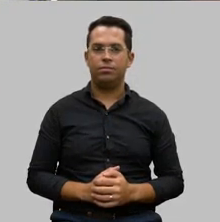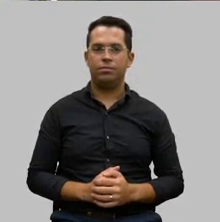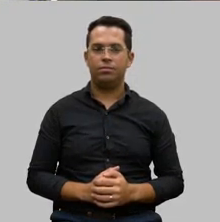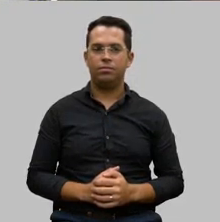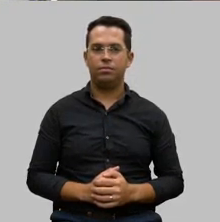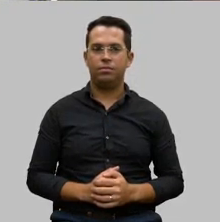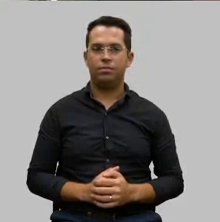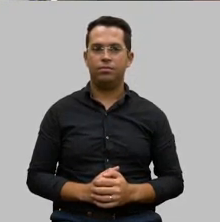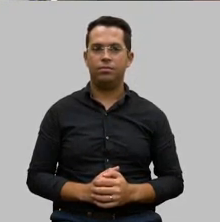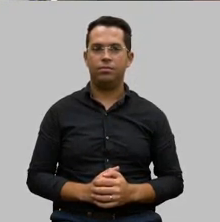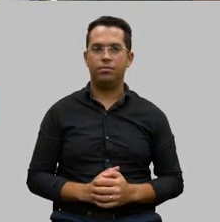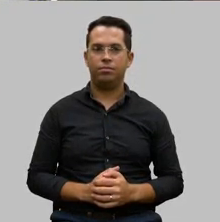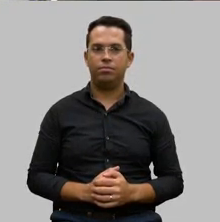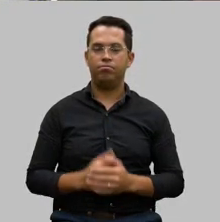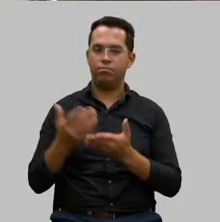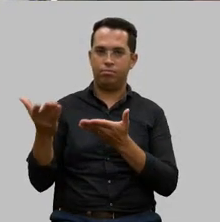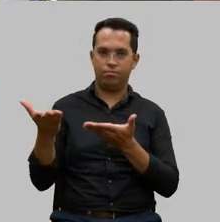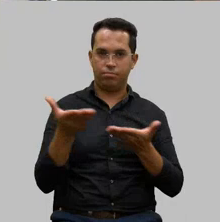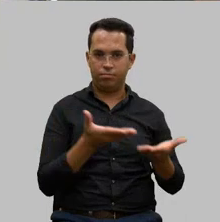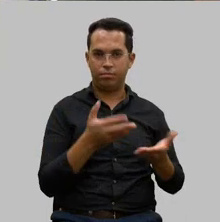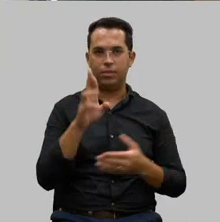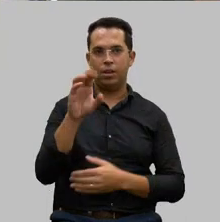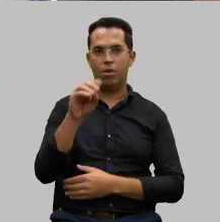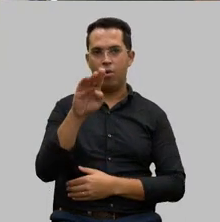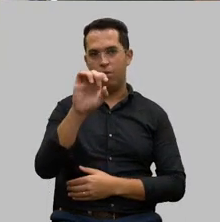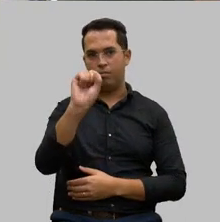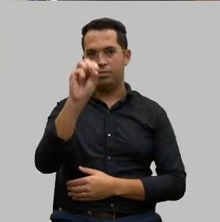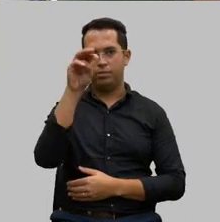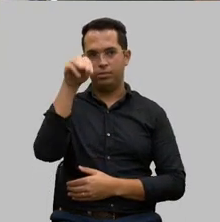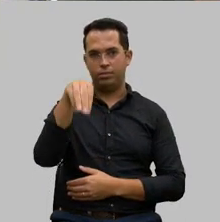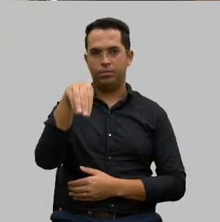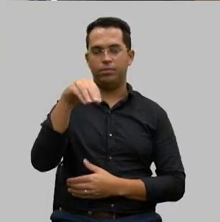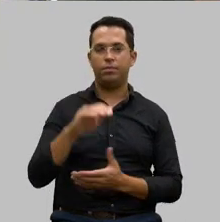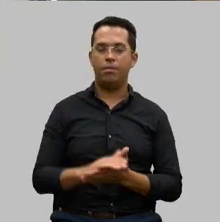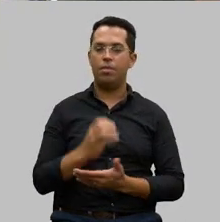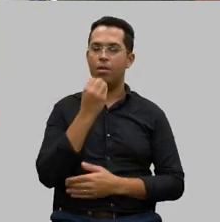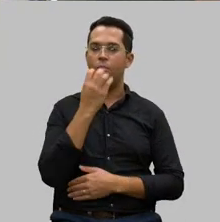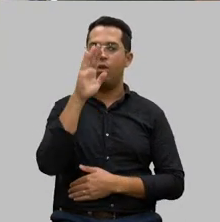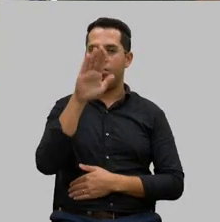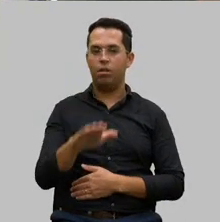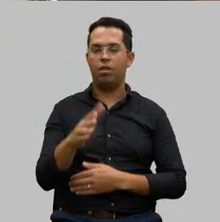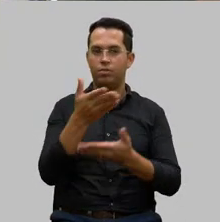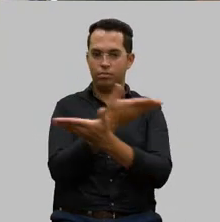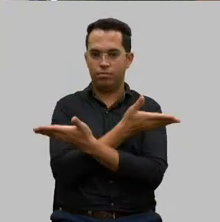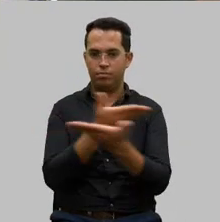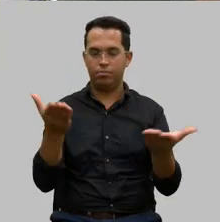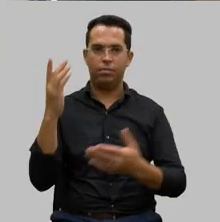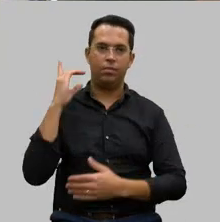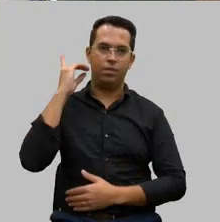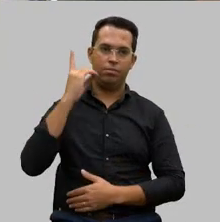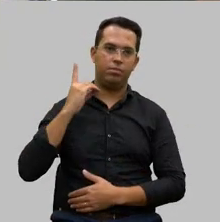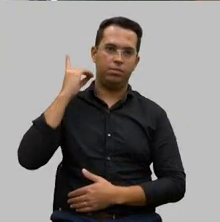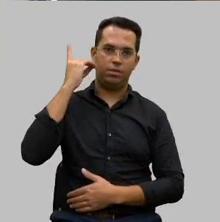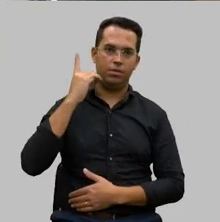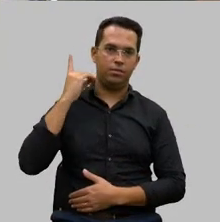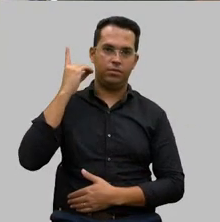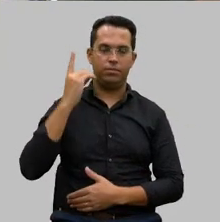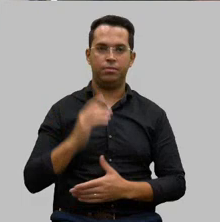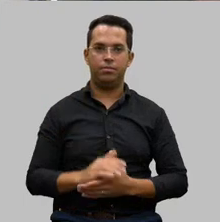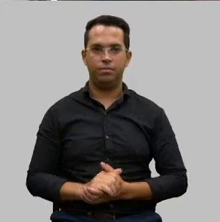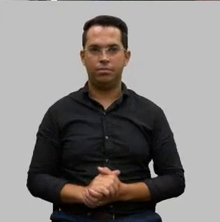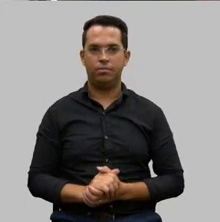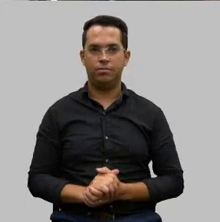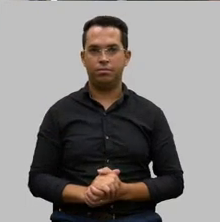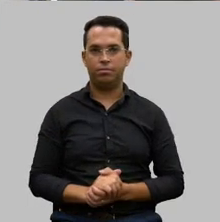hoje com a palavra aí o Robson Boa tarde deputados Boa tarde a todos aí